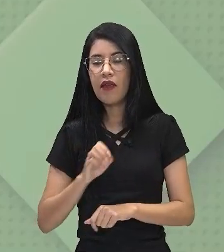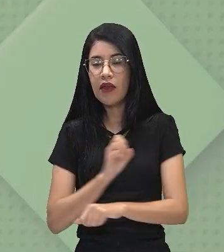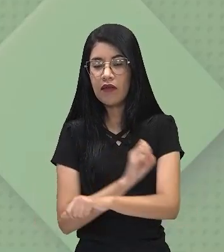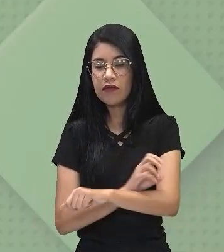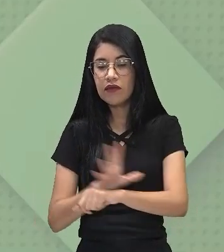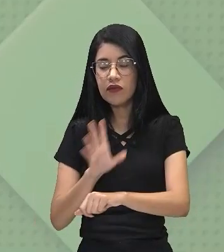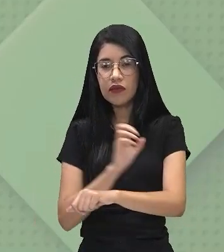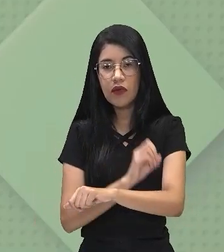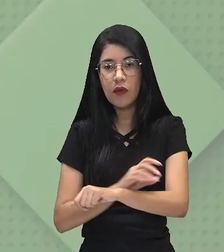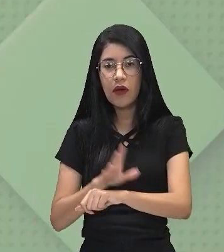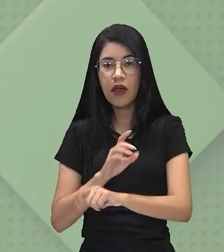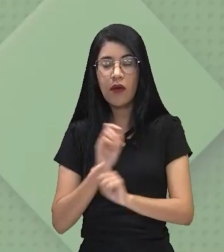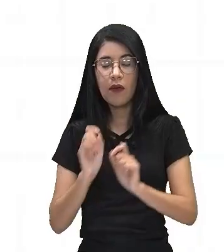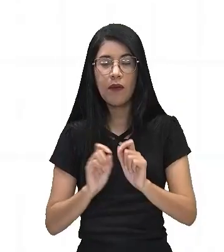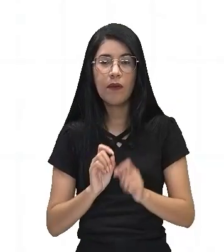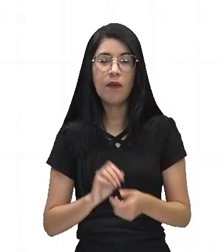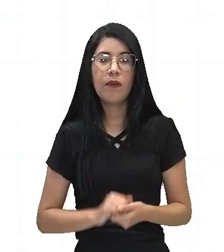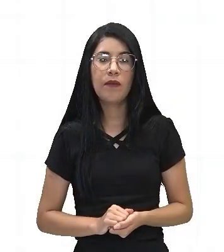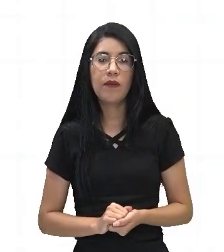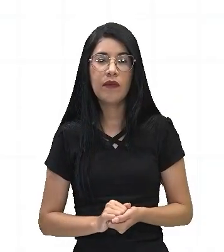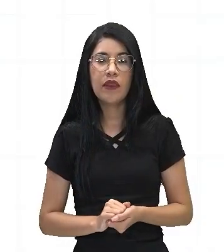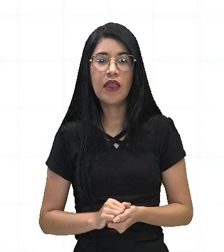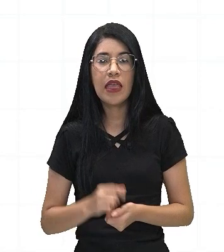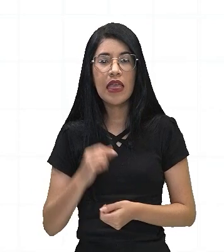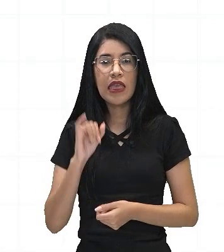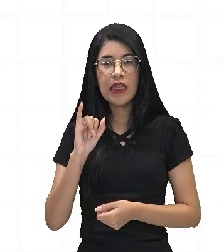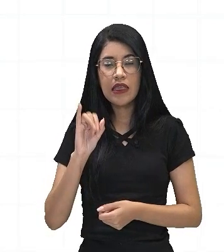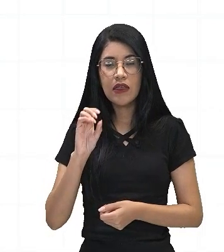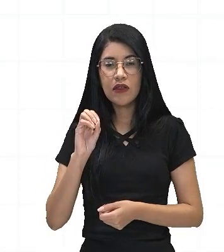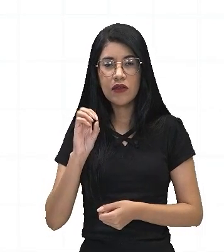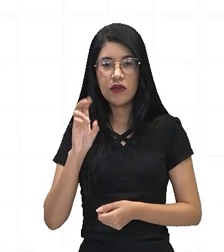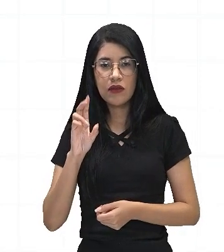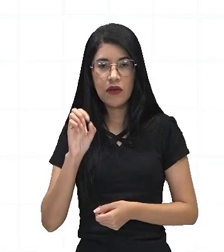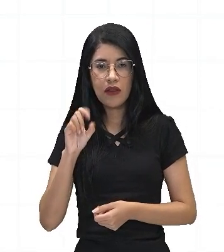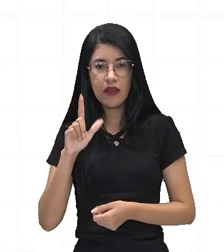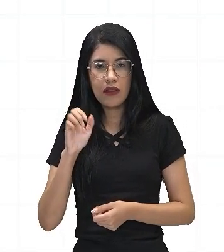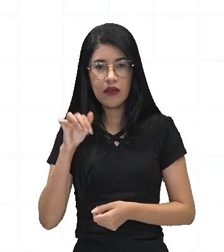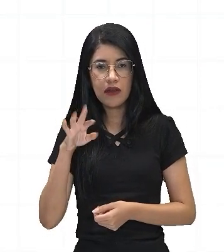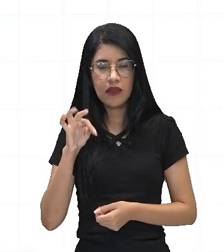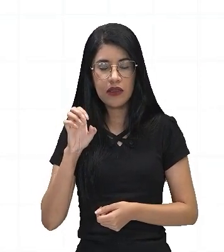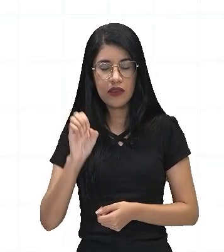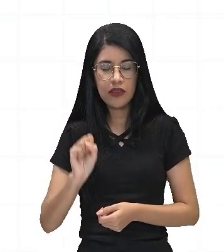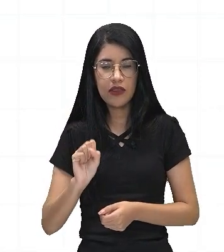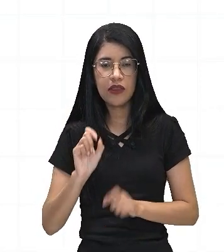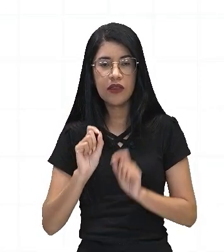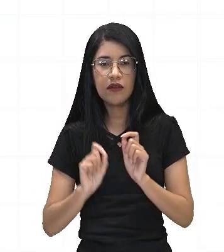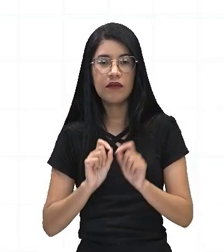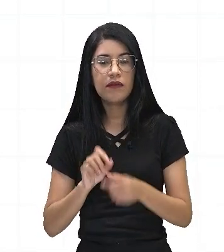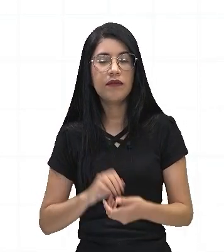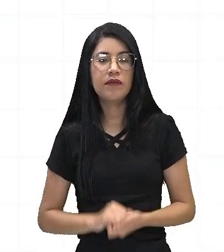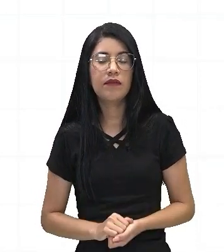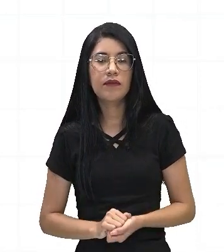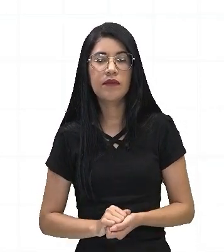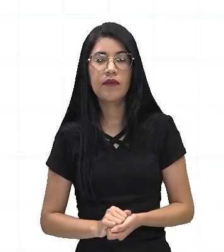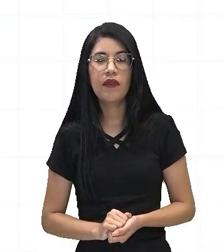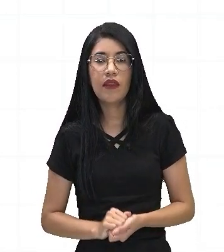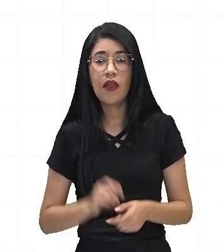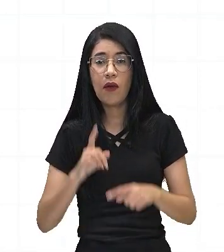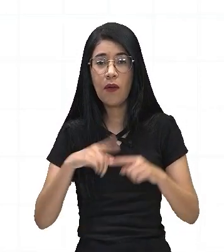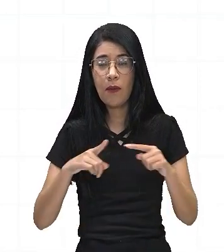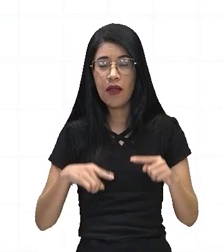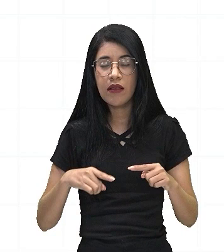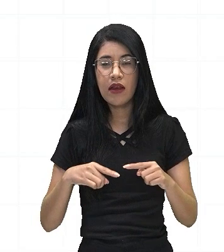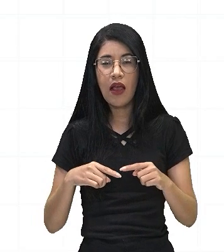corrente elétrica, que são os materiais isolantes, como você observa na nossa imagem. Os materiais isolantes